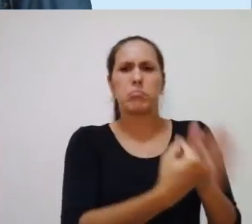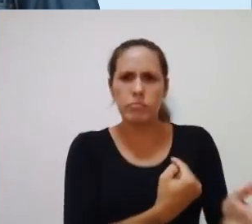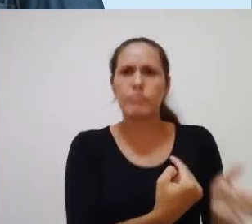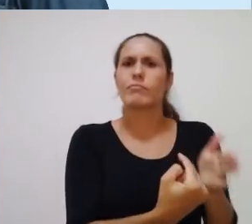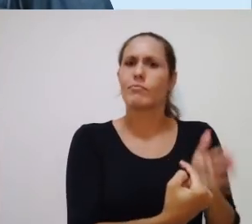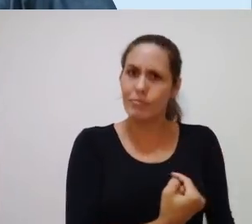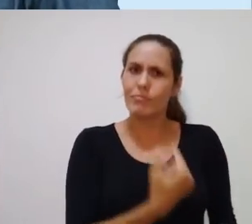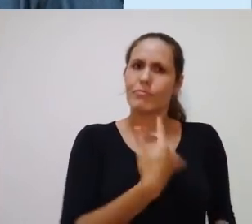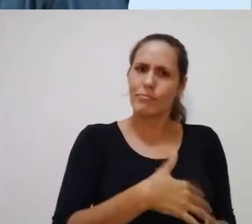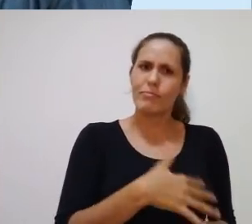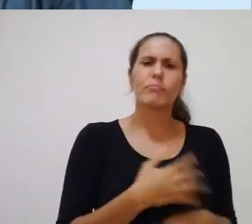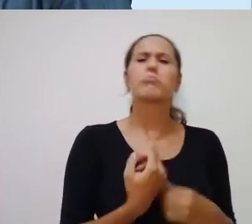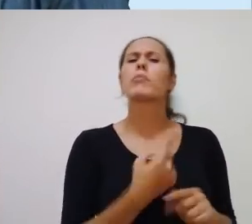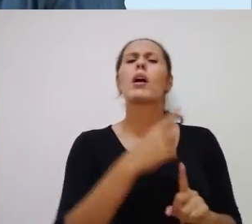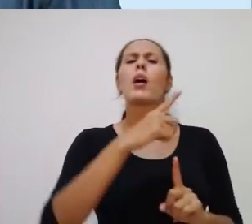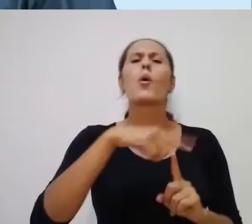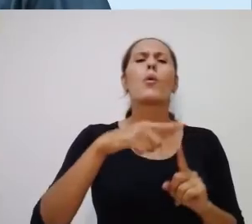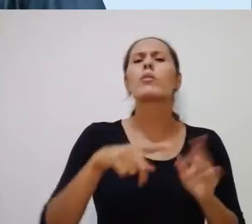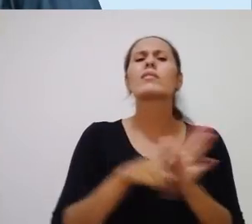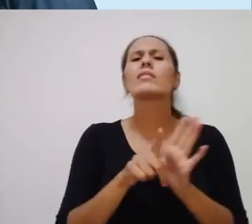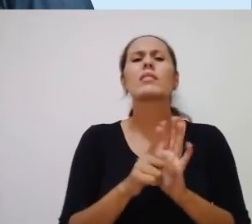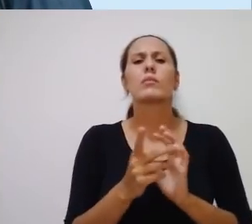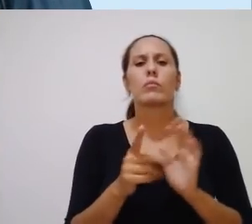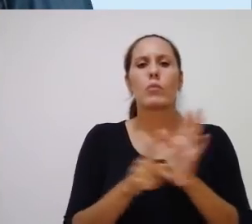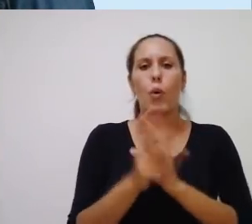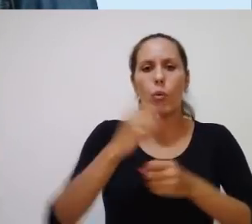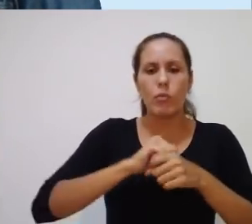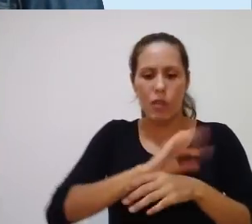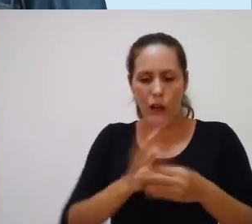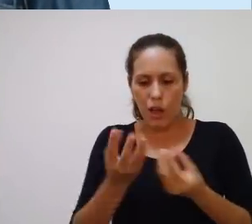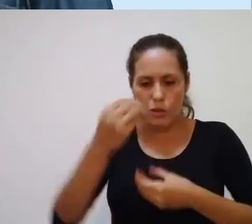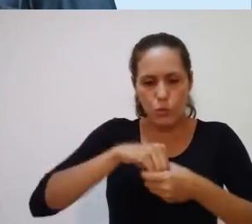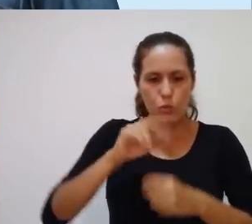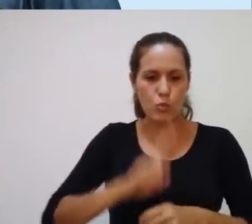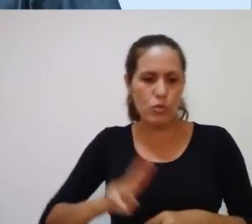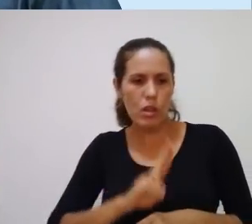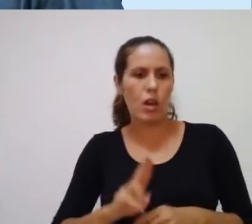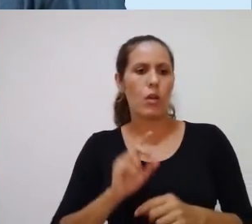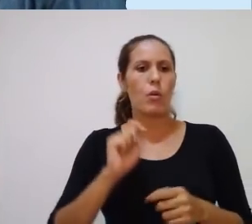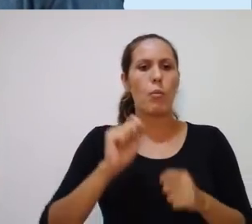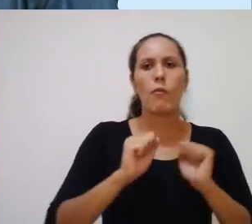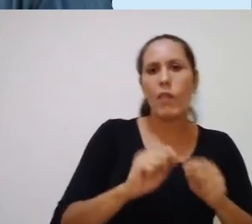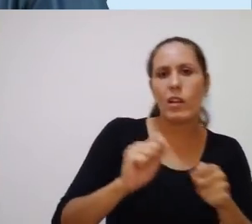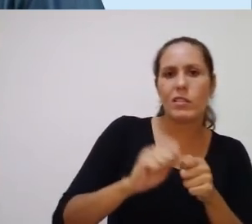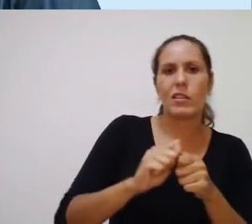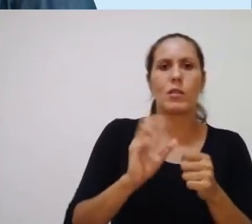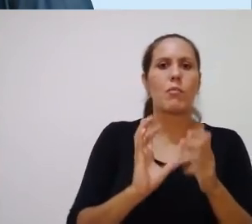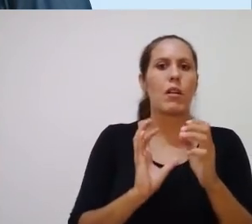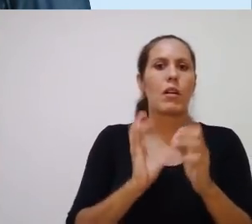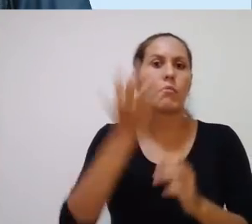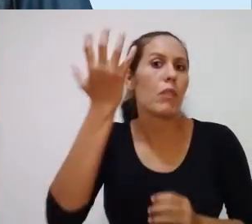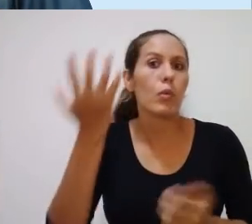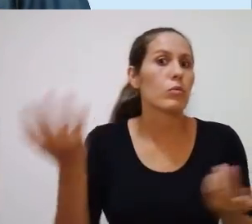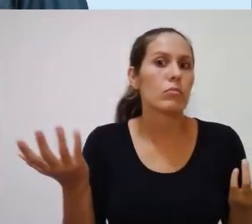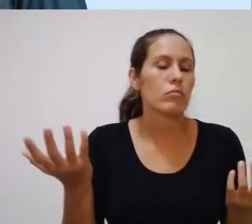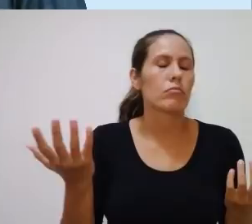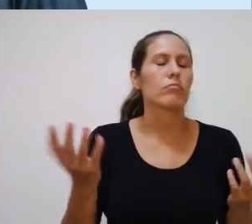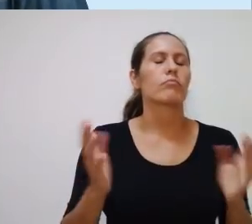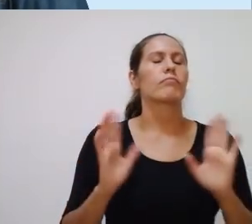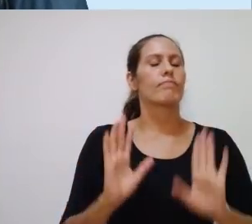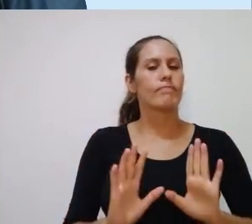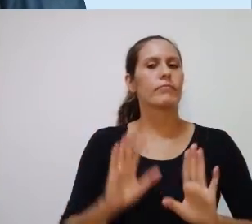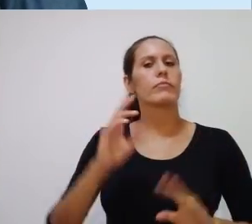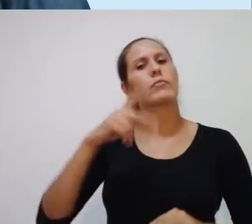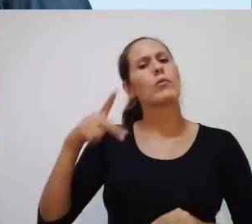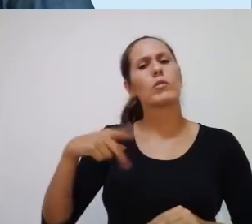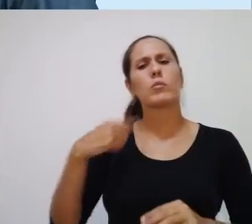que tipo de ácido eu posso colocar para essa reação? O que eu posso fazer para essa reação acontecer? Aí o professor tem que adicionar ali, acredito